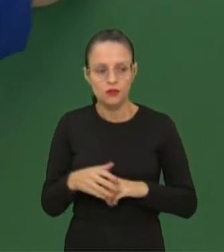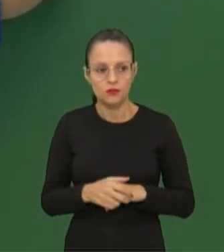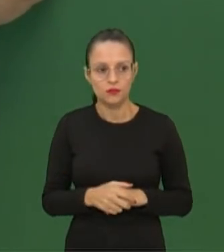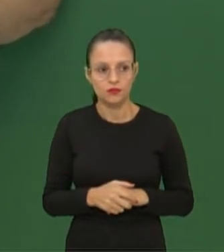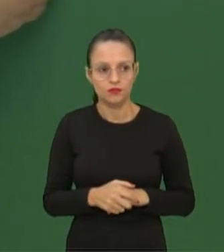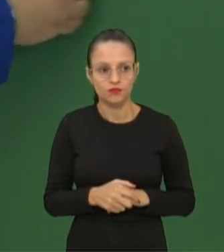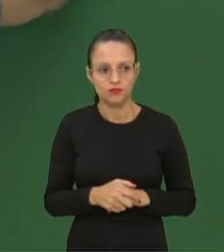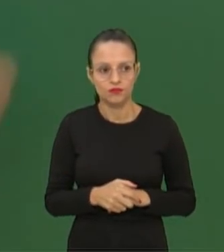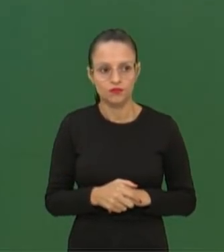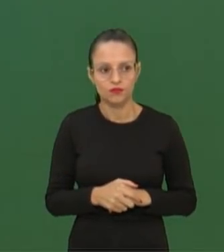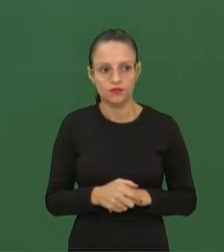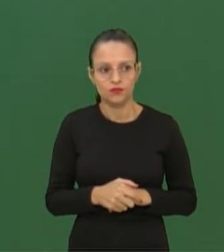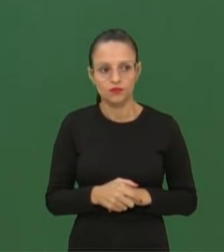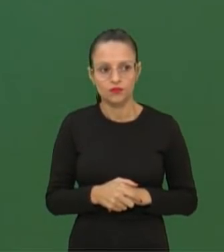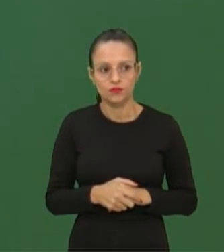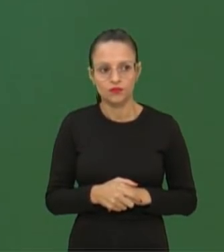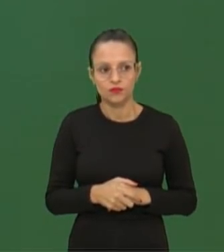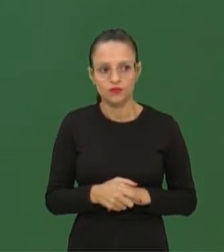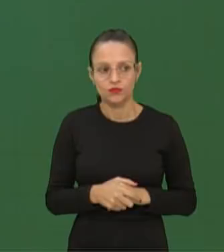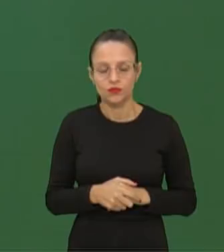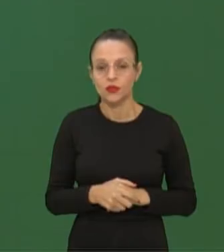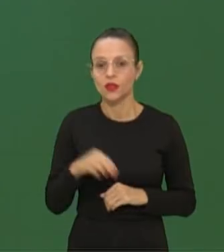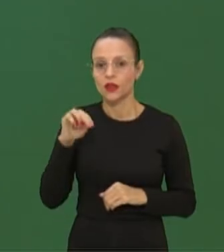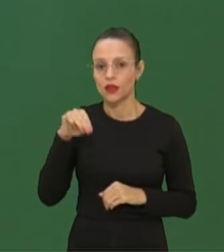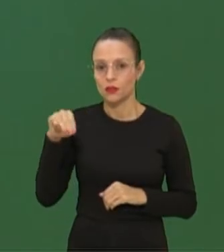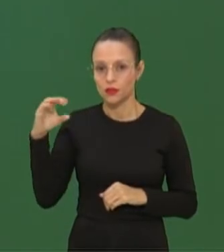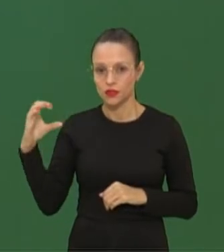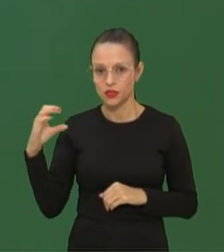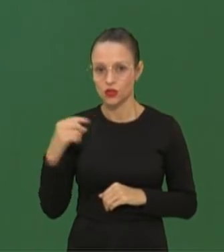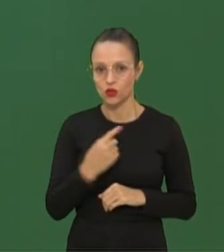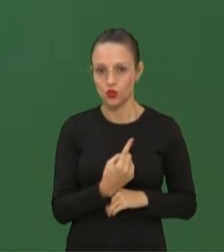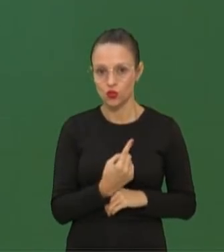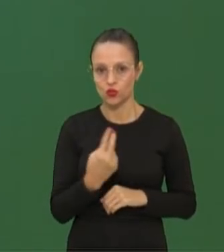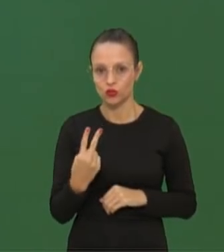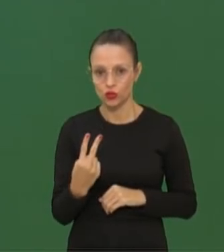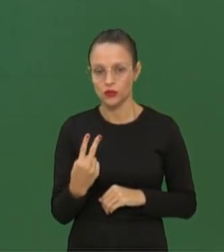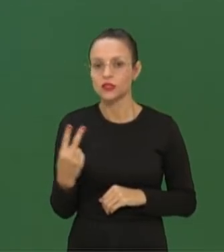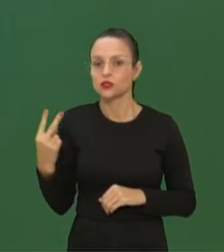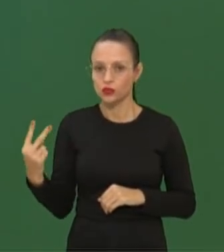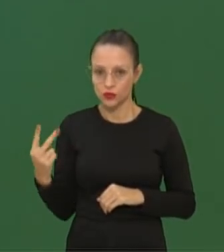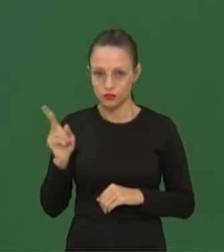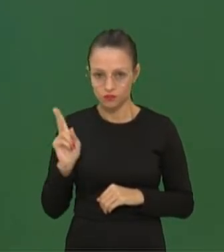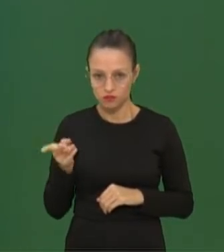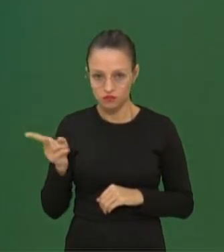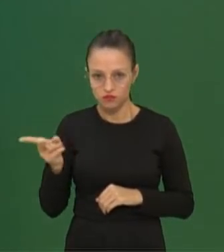mesmo. O MMC de 1 e 2 é 2 mesmo.